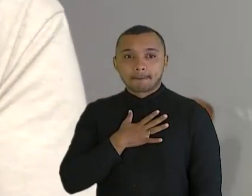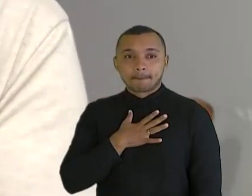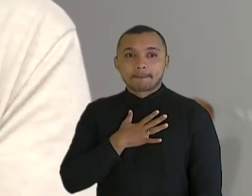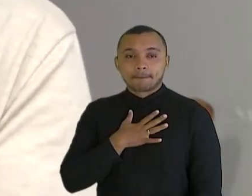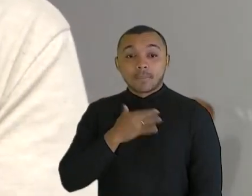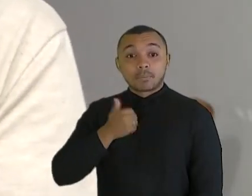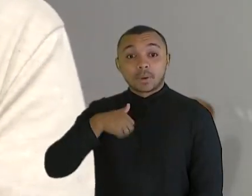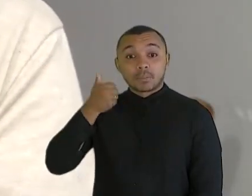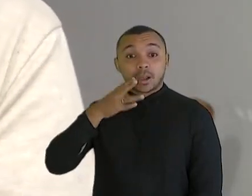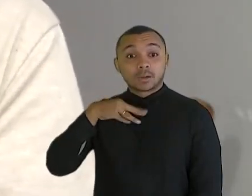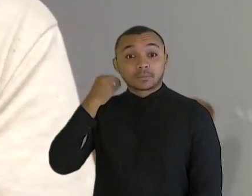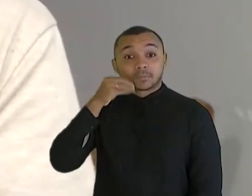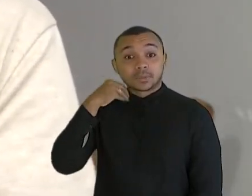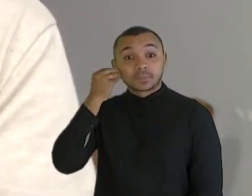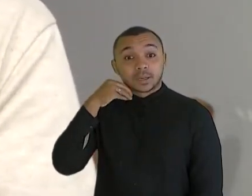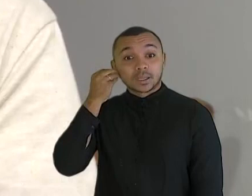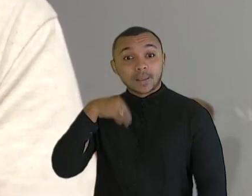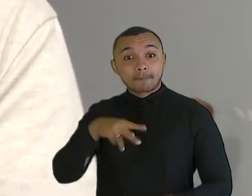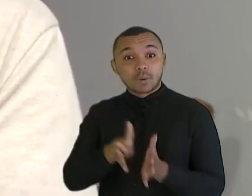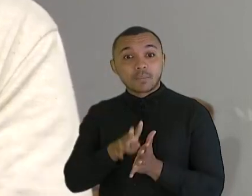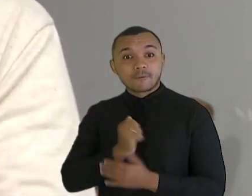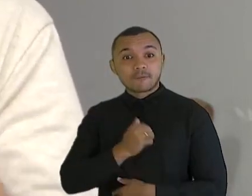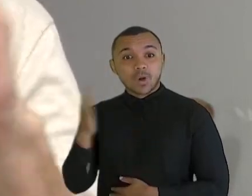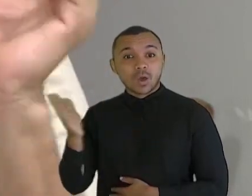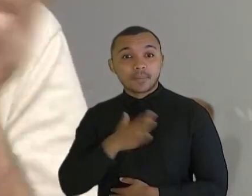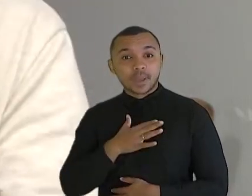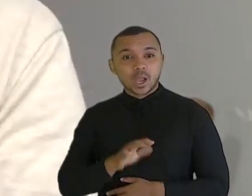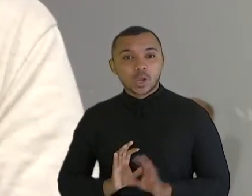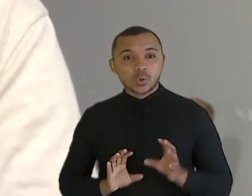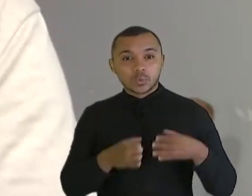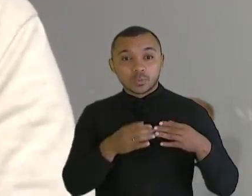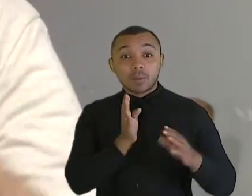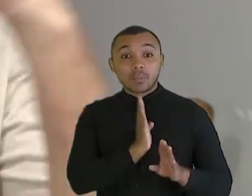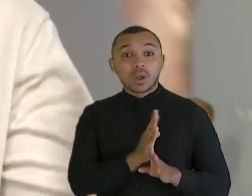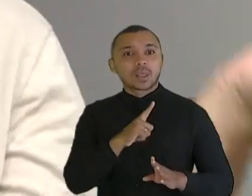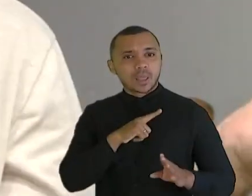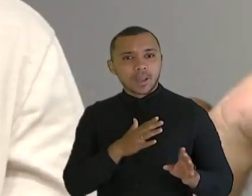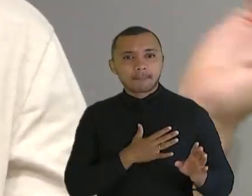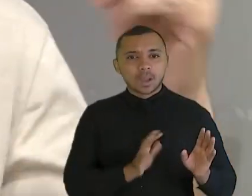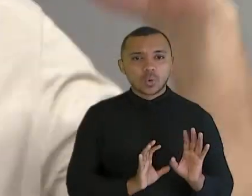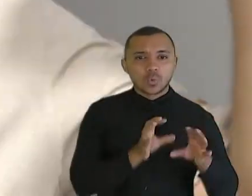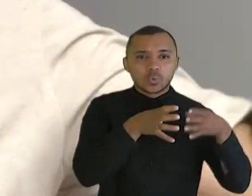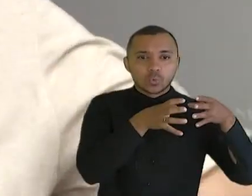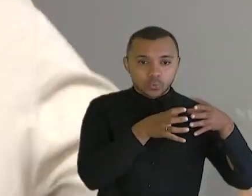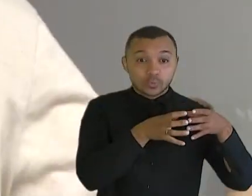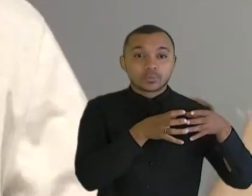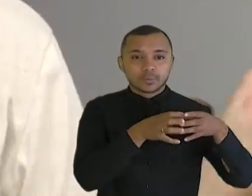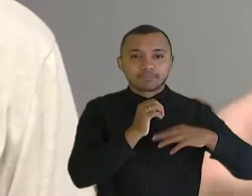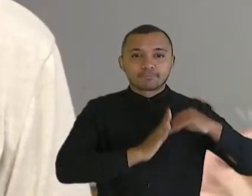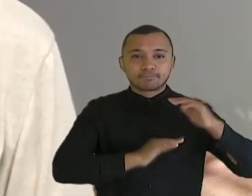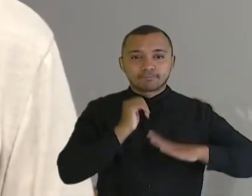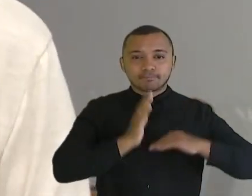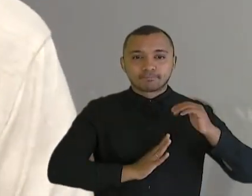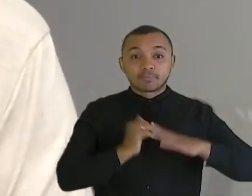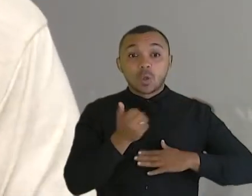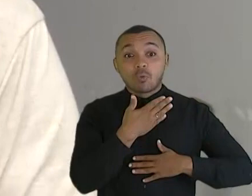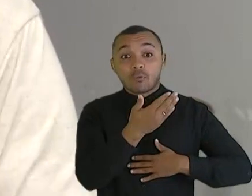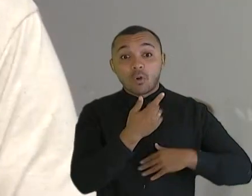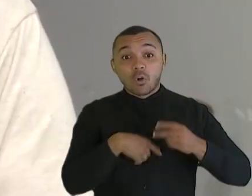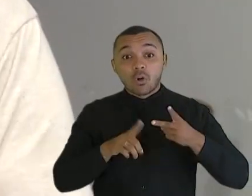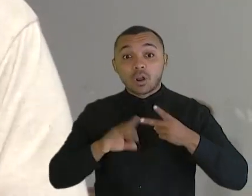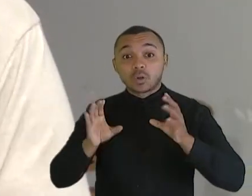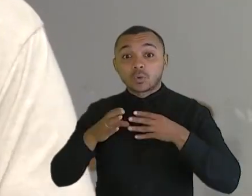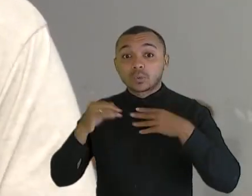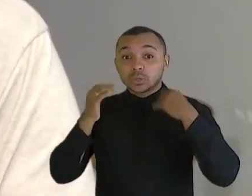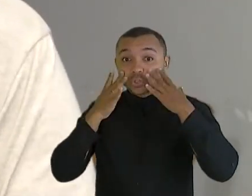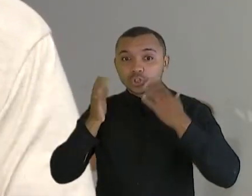direção fora da minha companhia. Na verdade, eu tenho a minha companhia e também a companhia de teatro minha também,